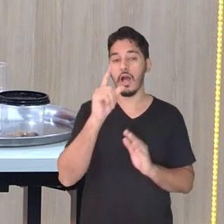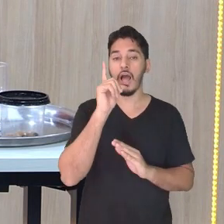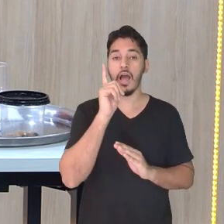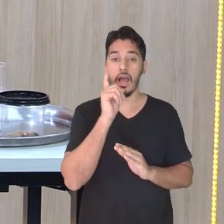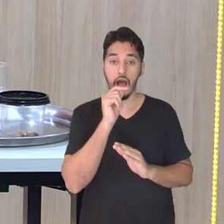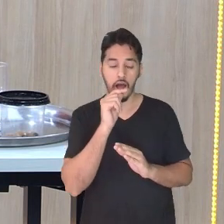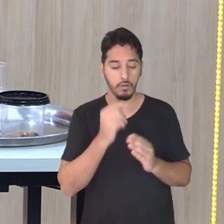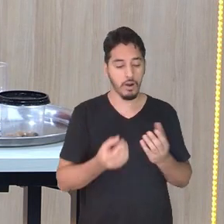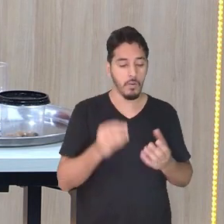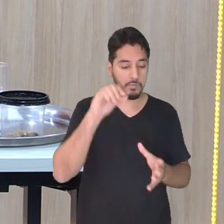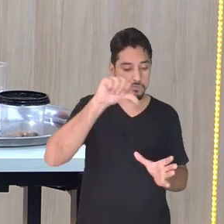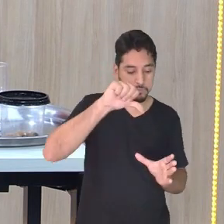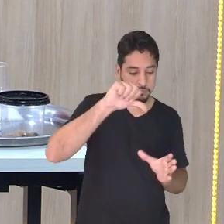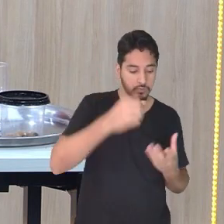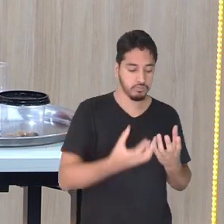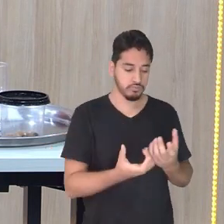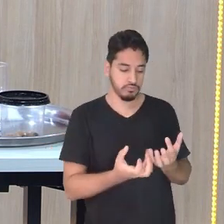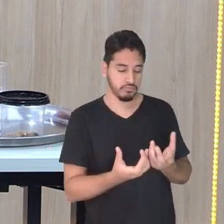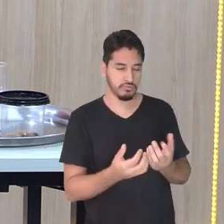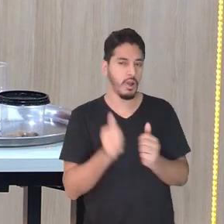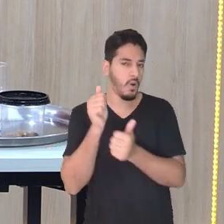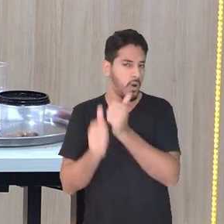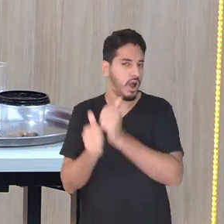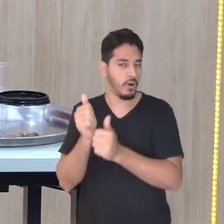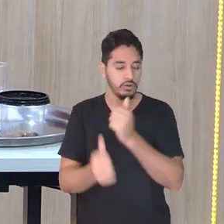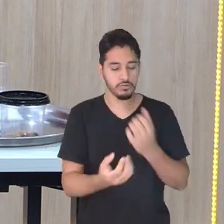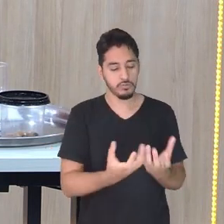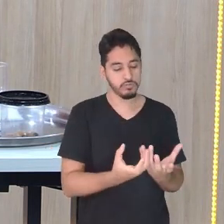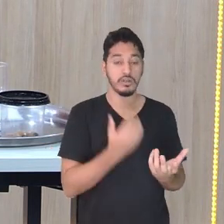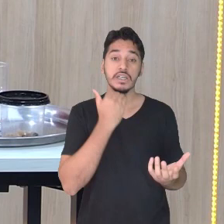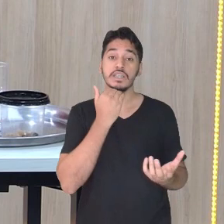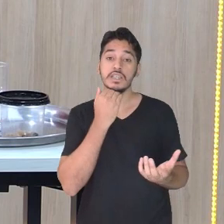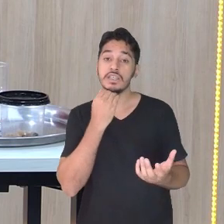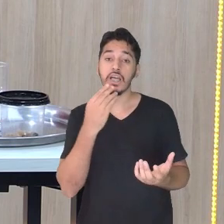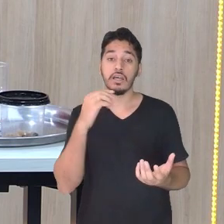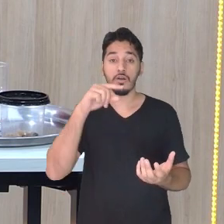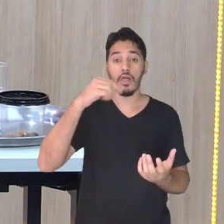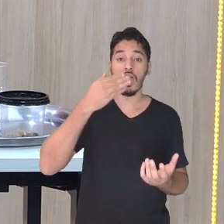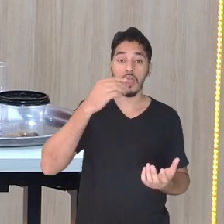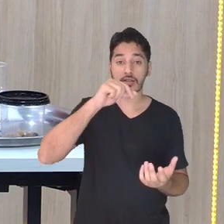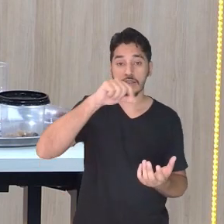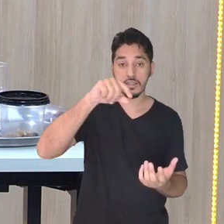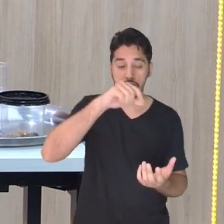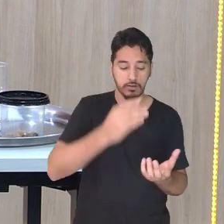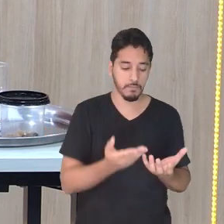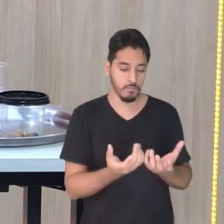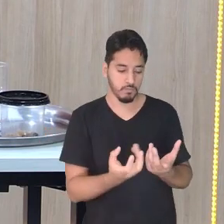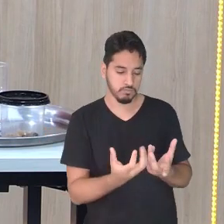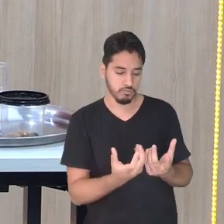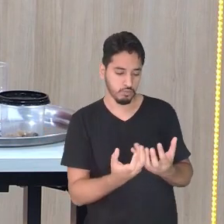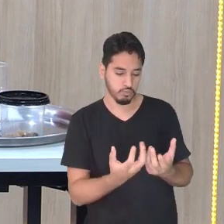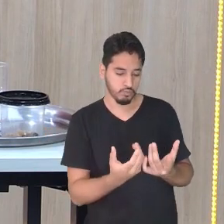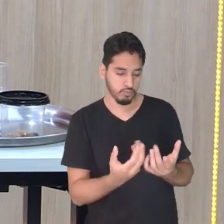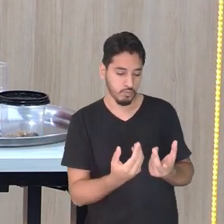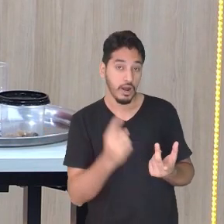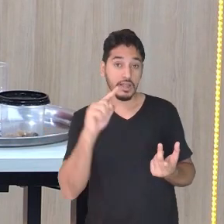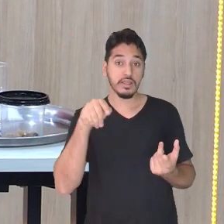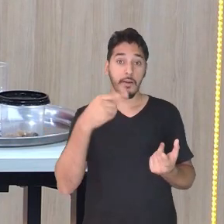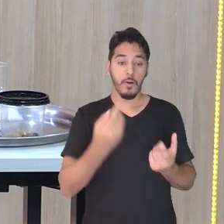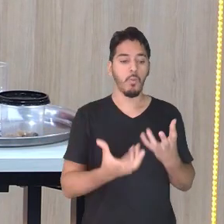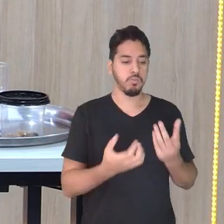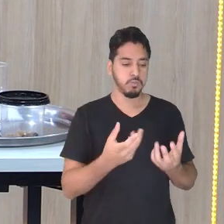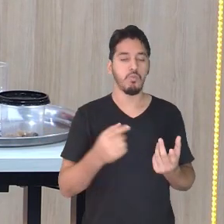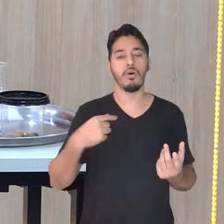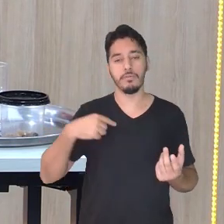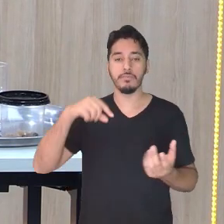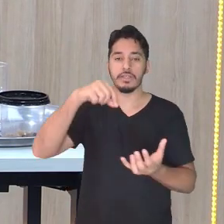para aquecer, para colocar o arroz, para colocar o macarrão, sem o sal. Deixa para colocar o sal, para a gente poder economizar, né, a